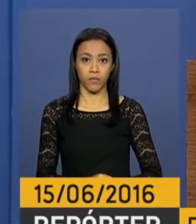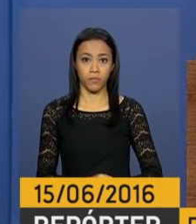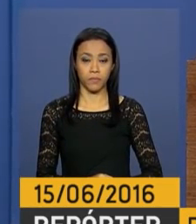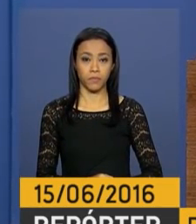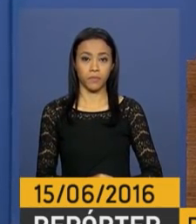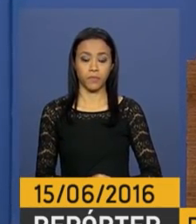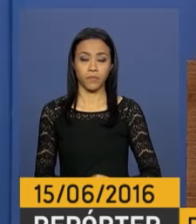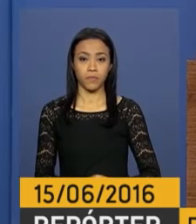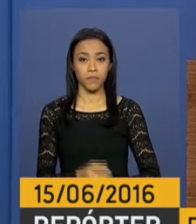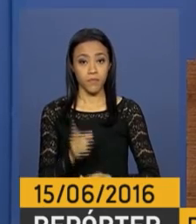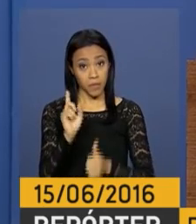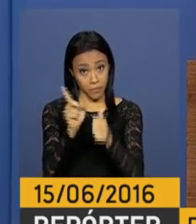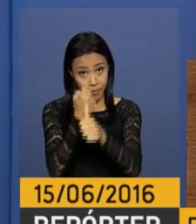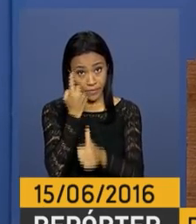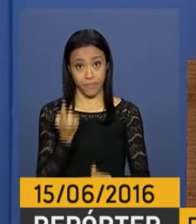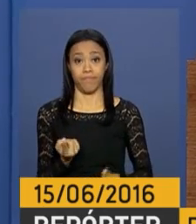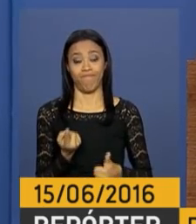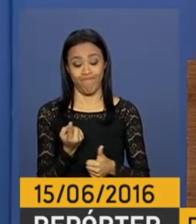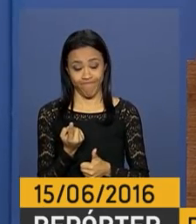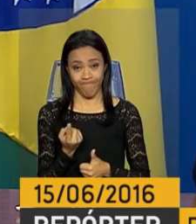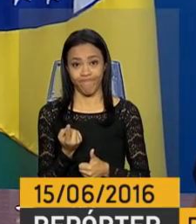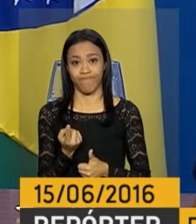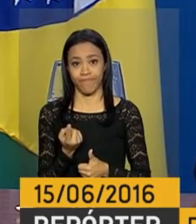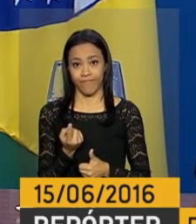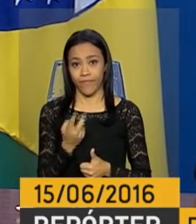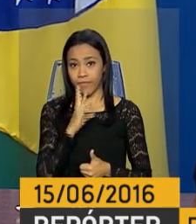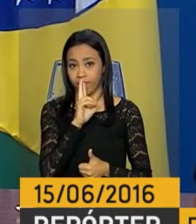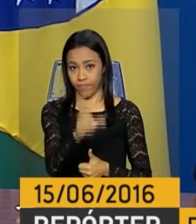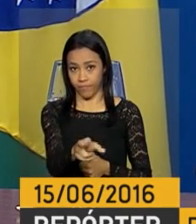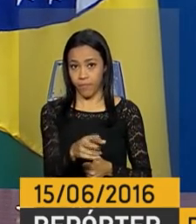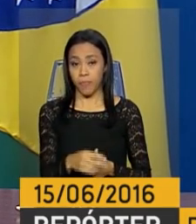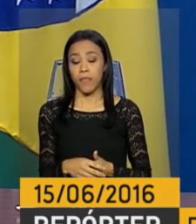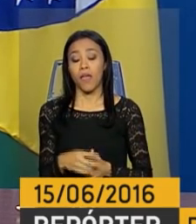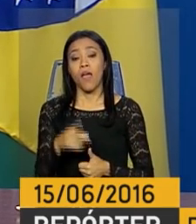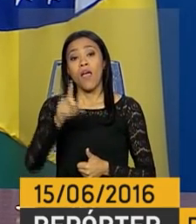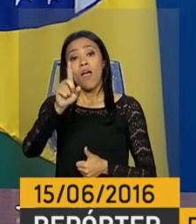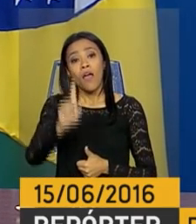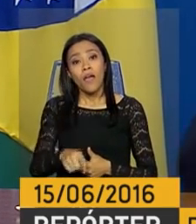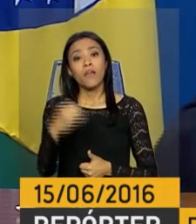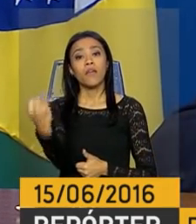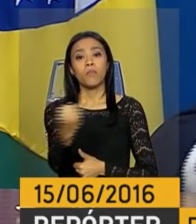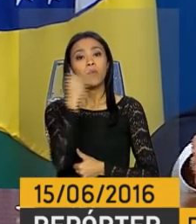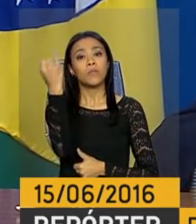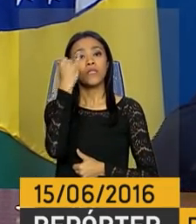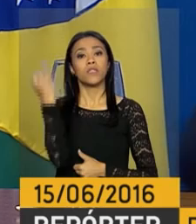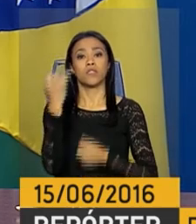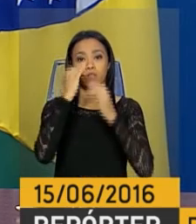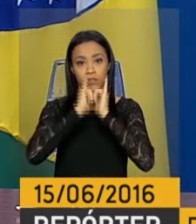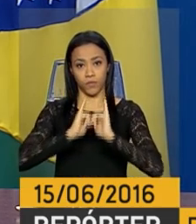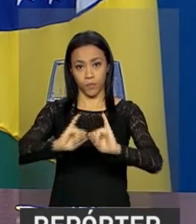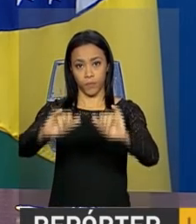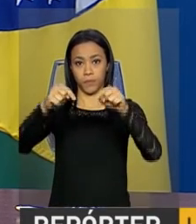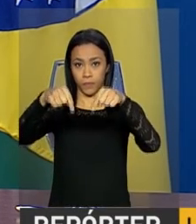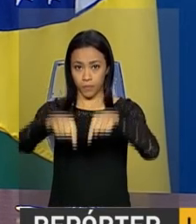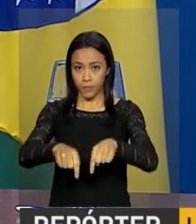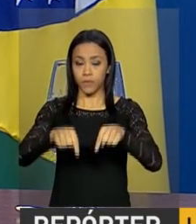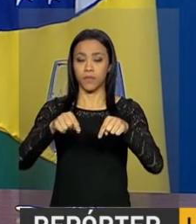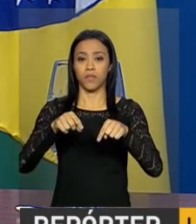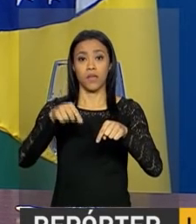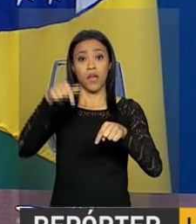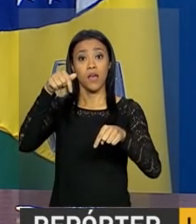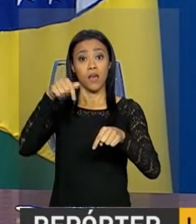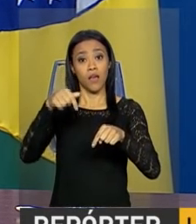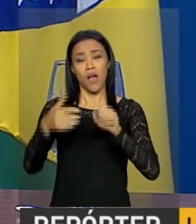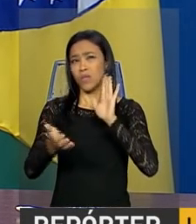isso. Em primeiro lugar, eh, importante mencionar que estes, essas eh últimas